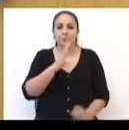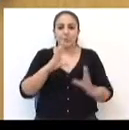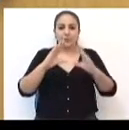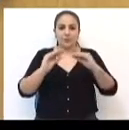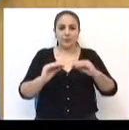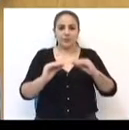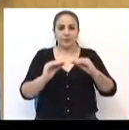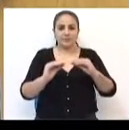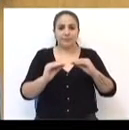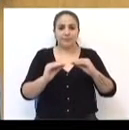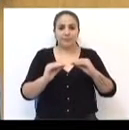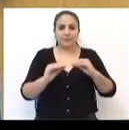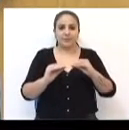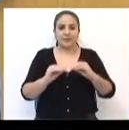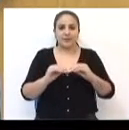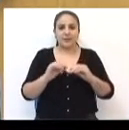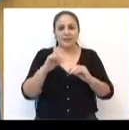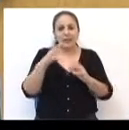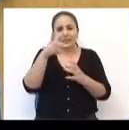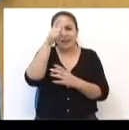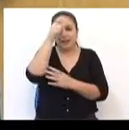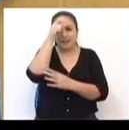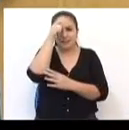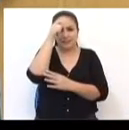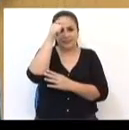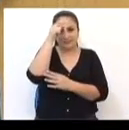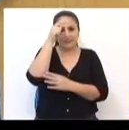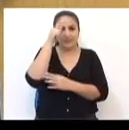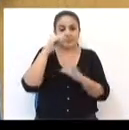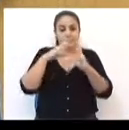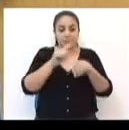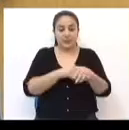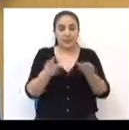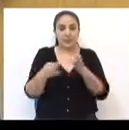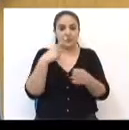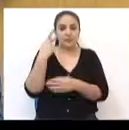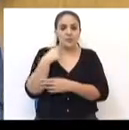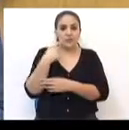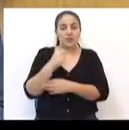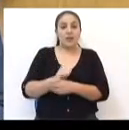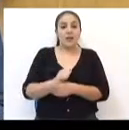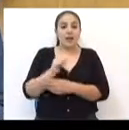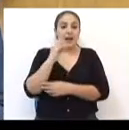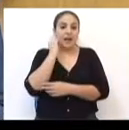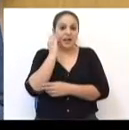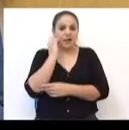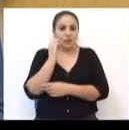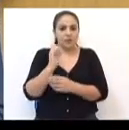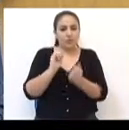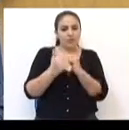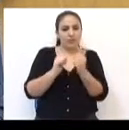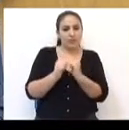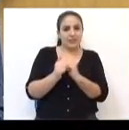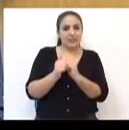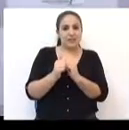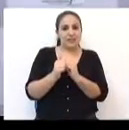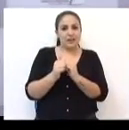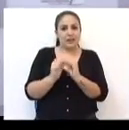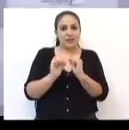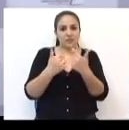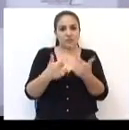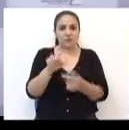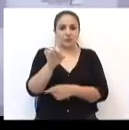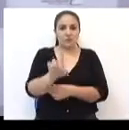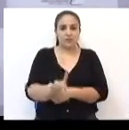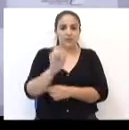Boa noite. Em balanço de mandato, vereadora Cláudia Furlaneto relembra ações em defesa dos direitos da mulher. A